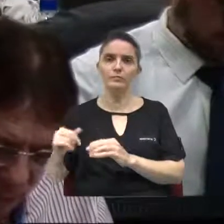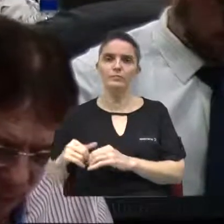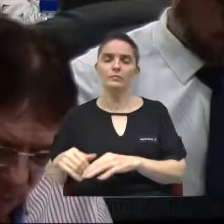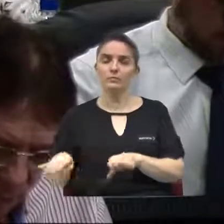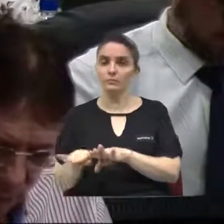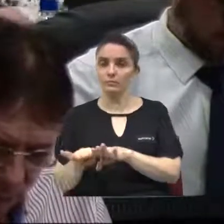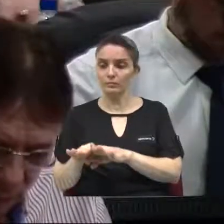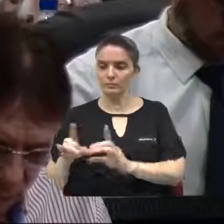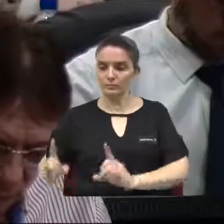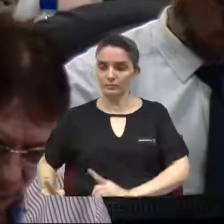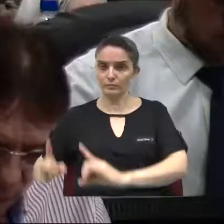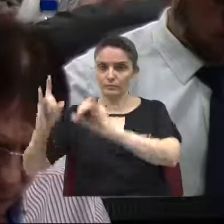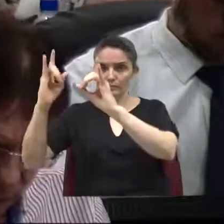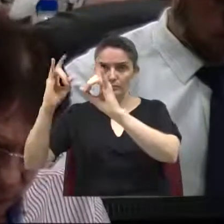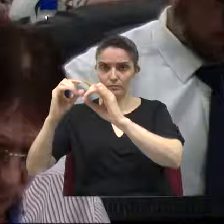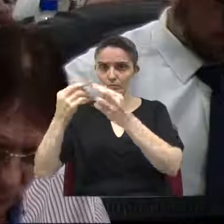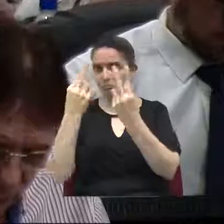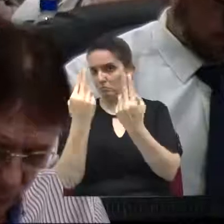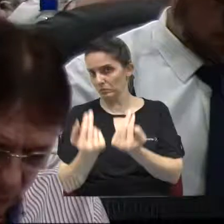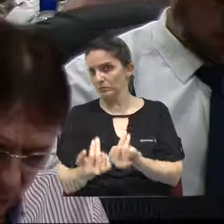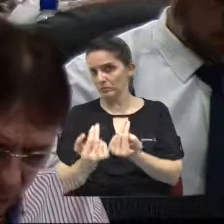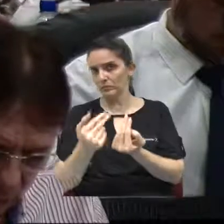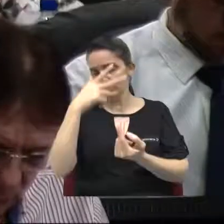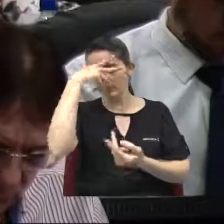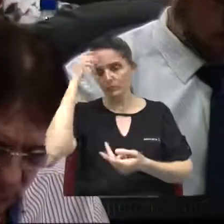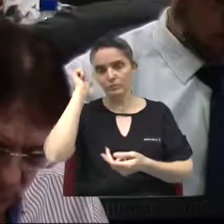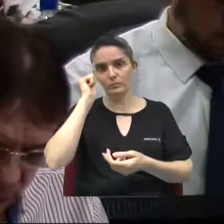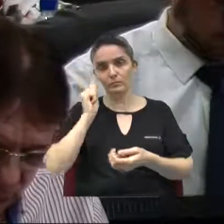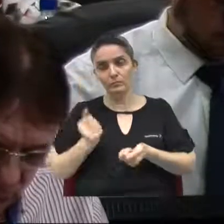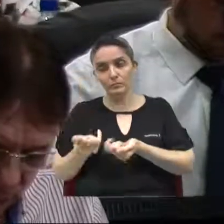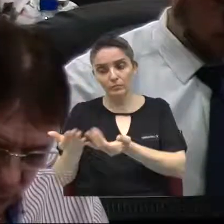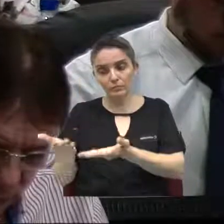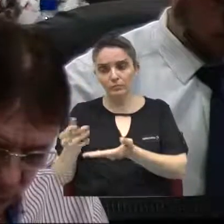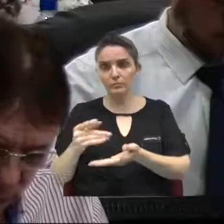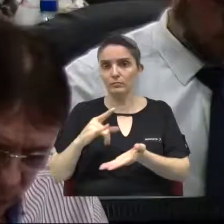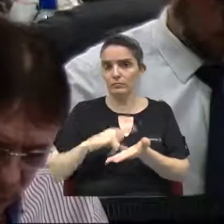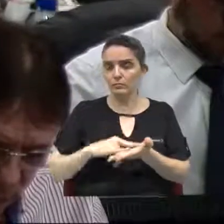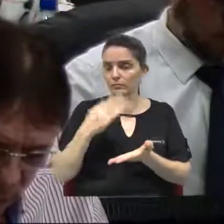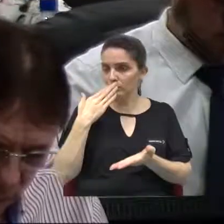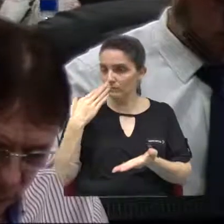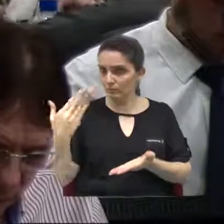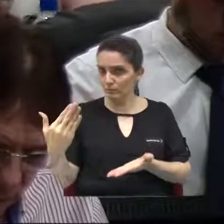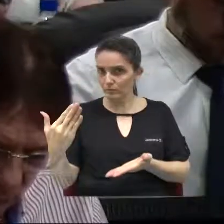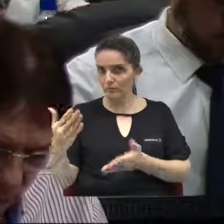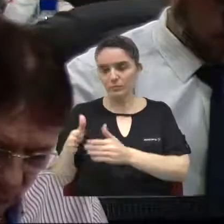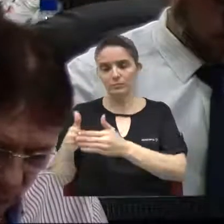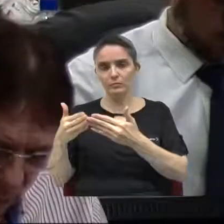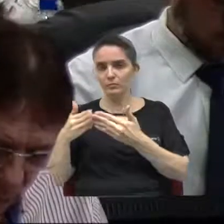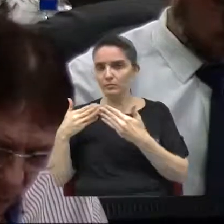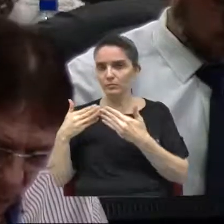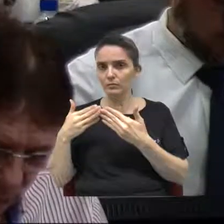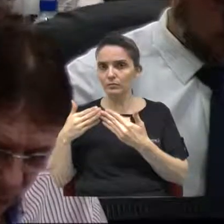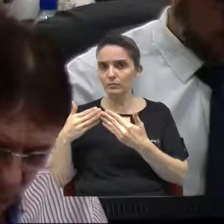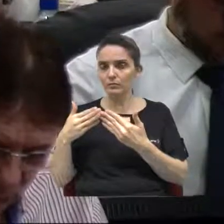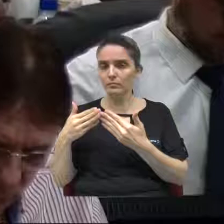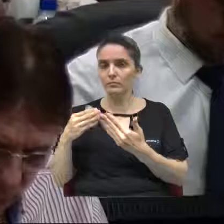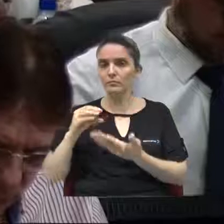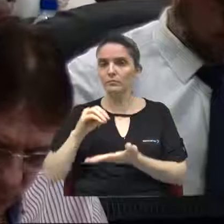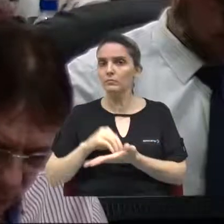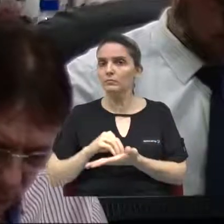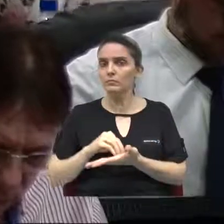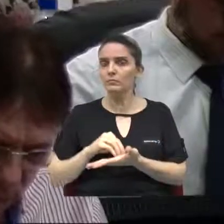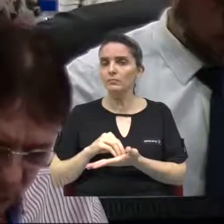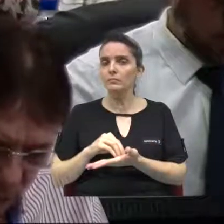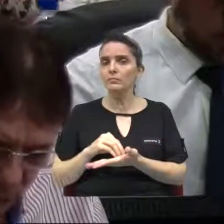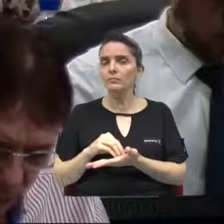grande porte que a prefeitura fosse dar o alvará, ela exigisse também a colocação de um